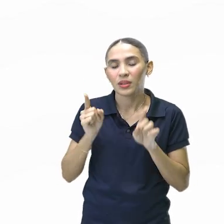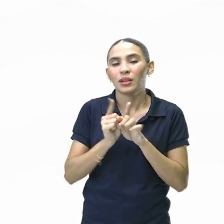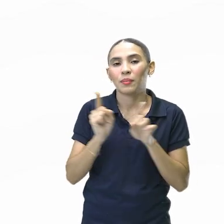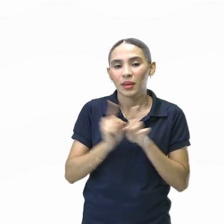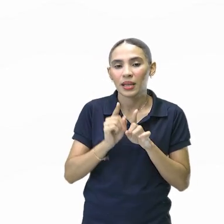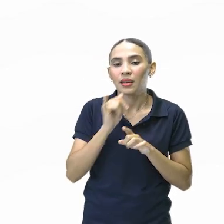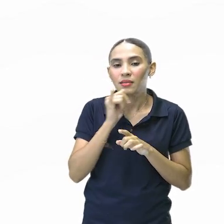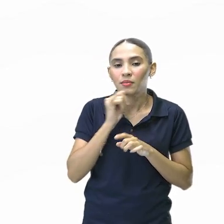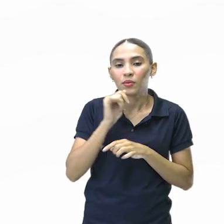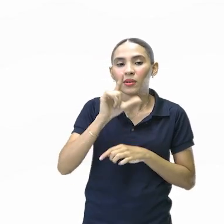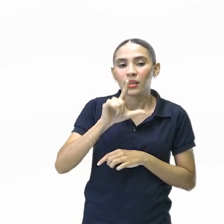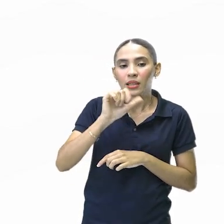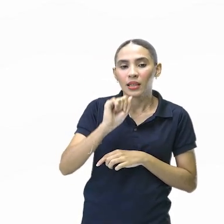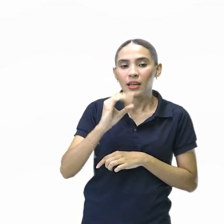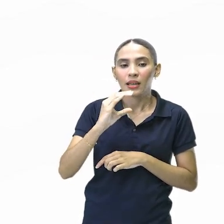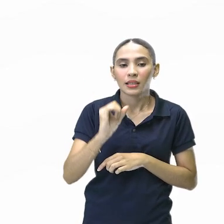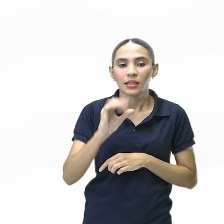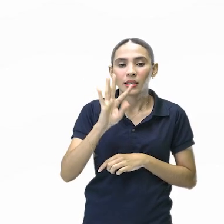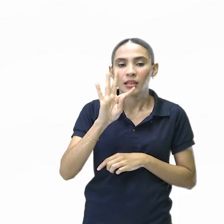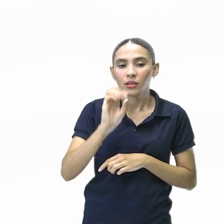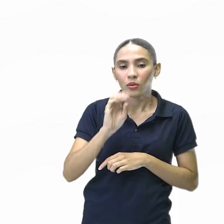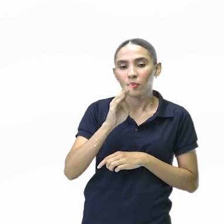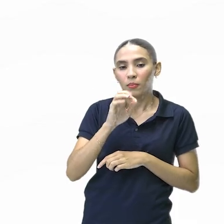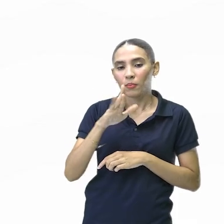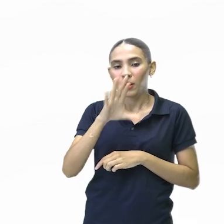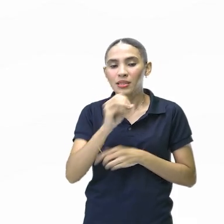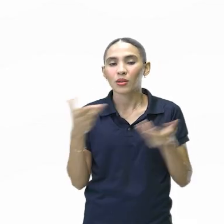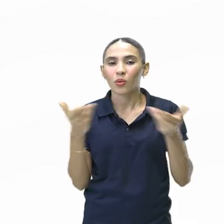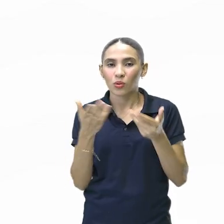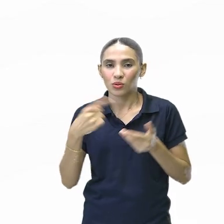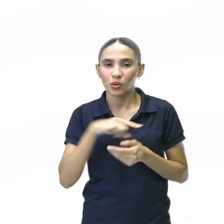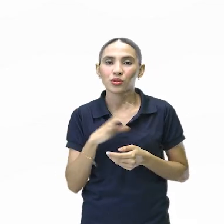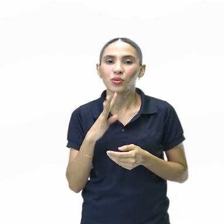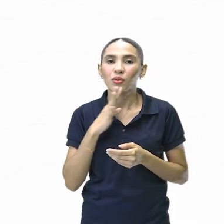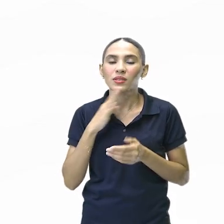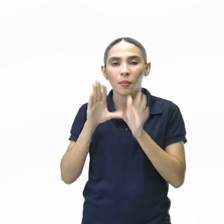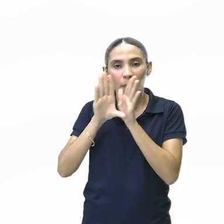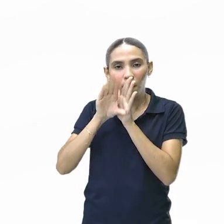de lactobacilos, né, que hoje nós conhecemos como